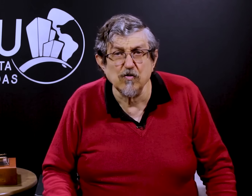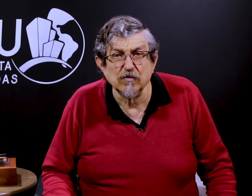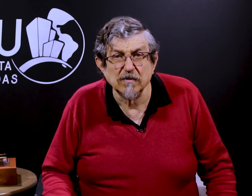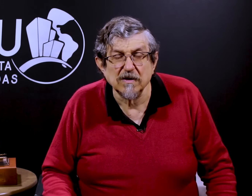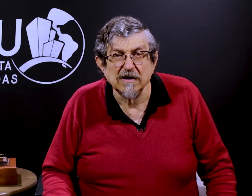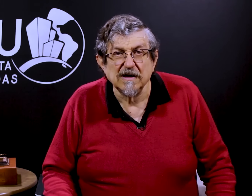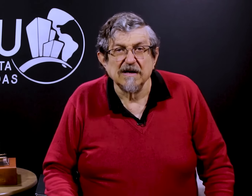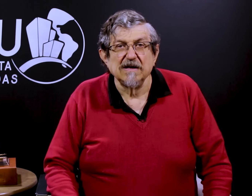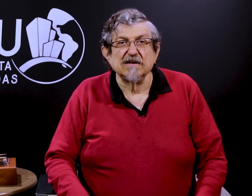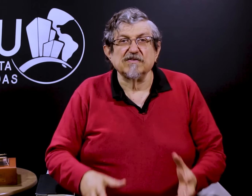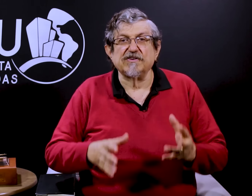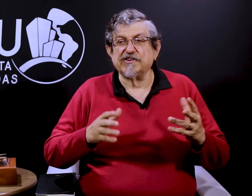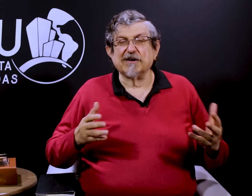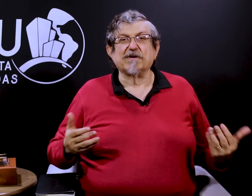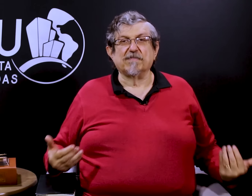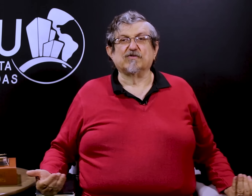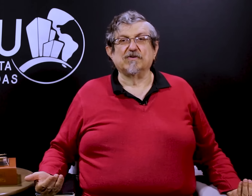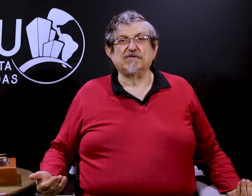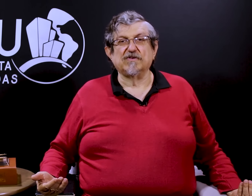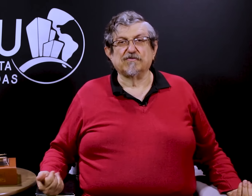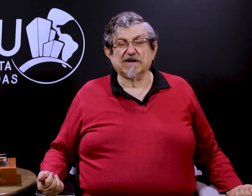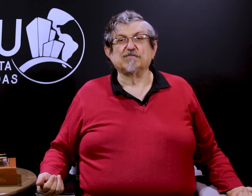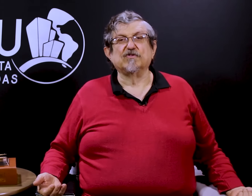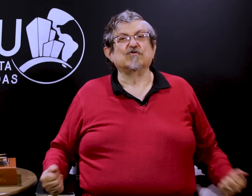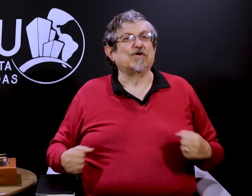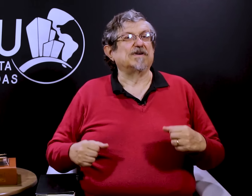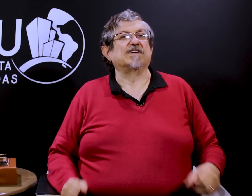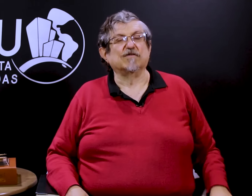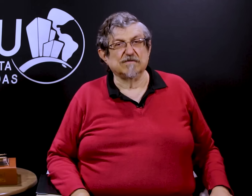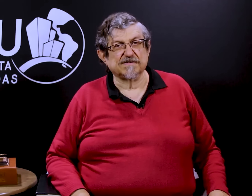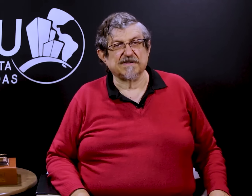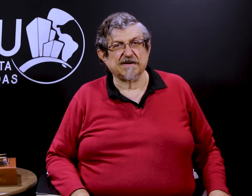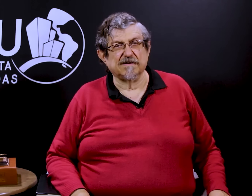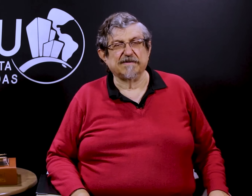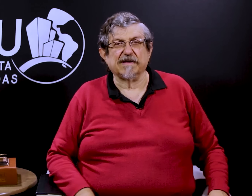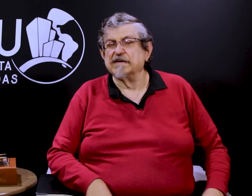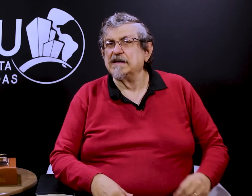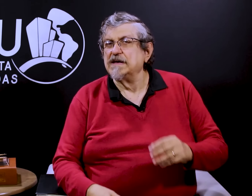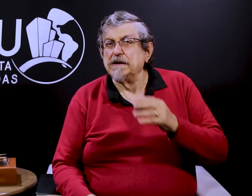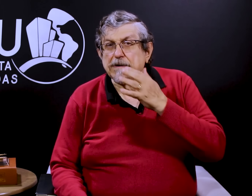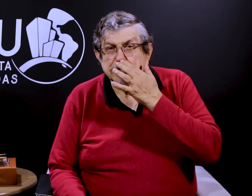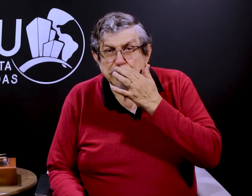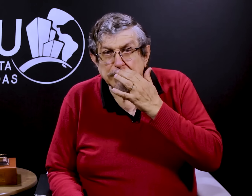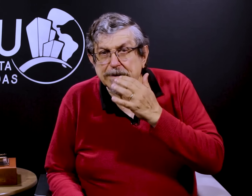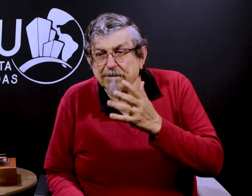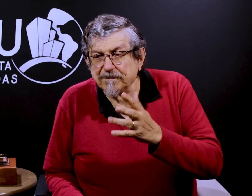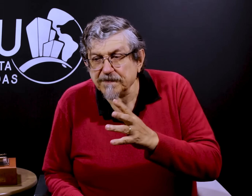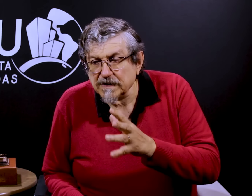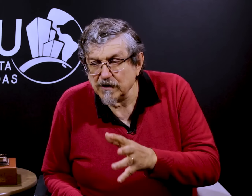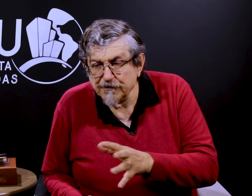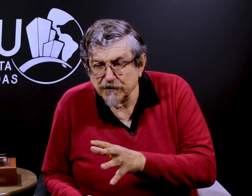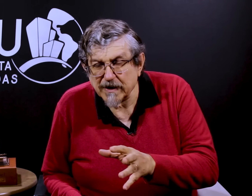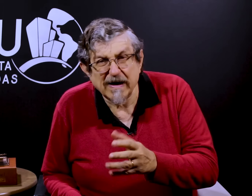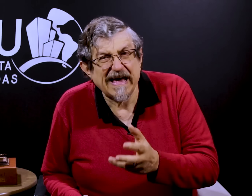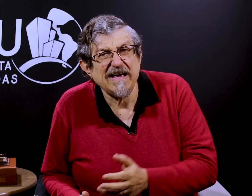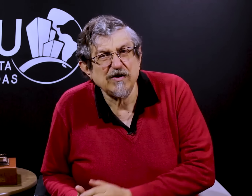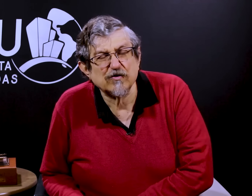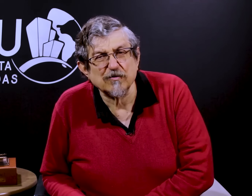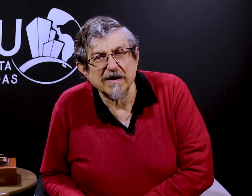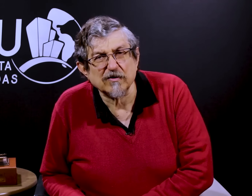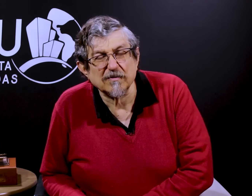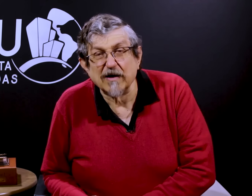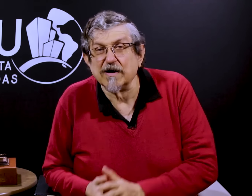não então você chega pra pessoa e diz Fulano preciso conversar com você escuta eu vi um